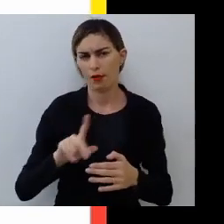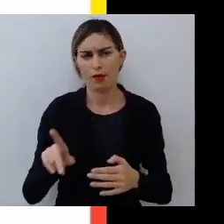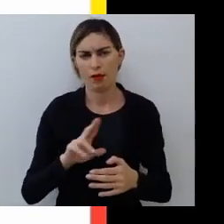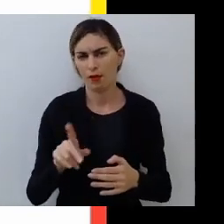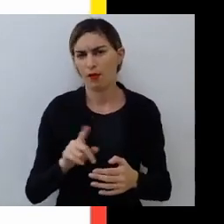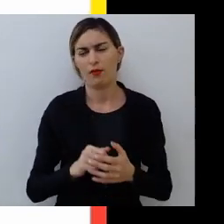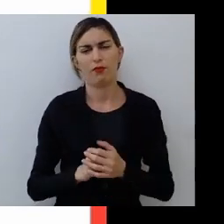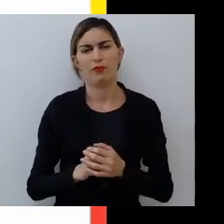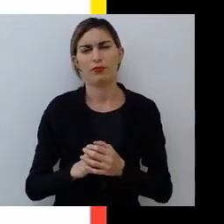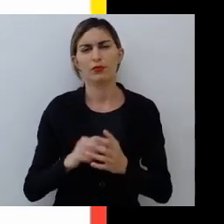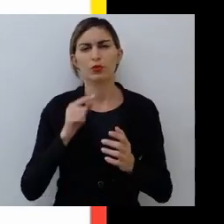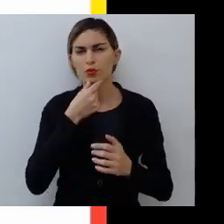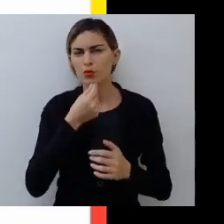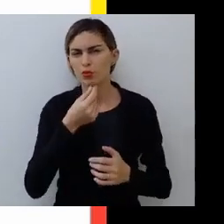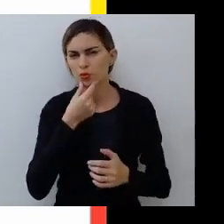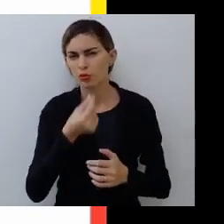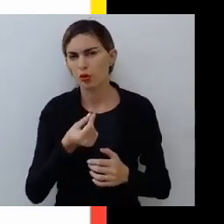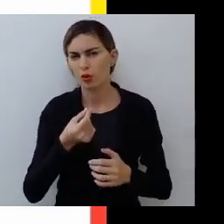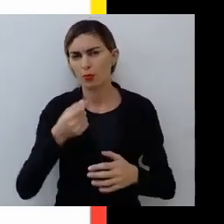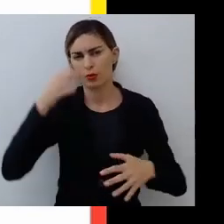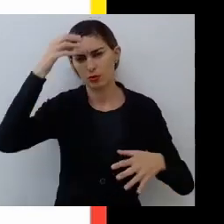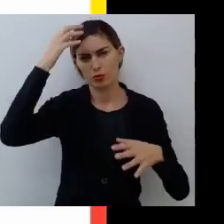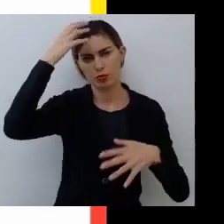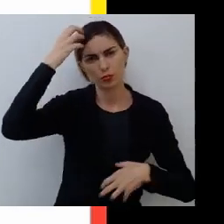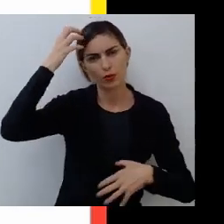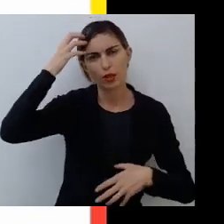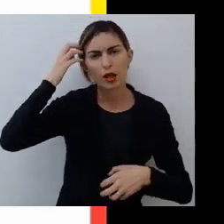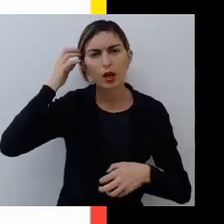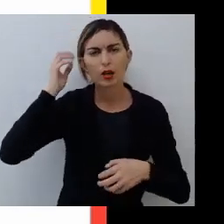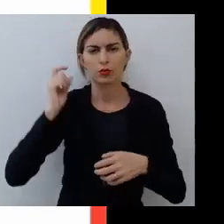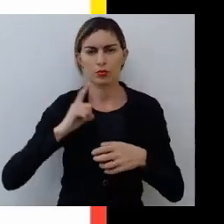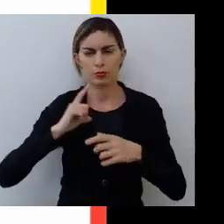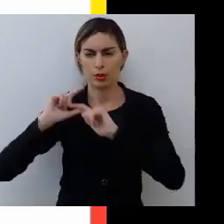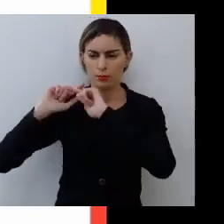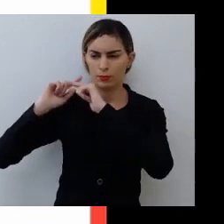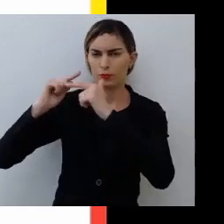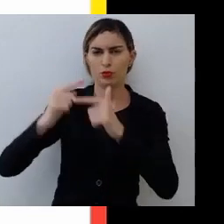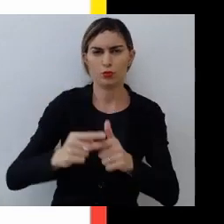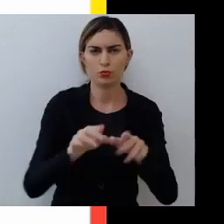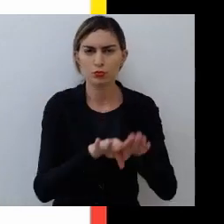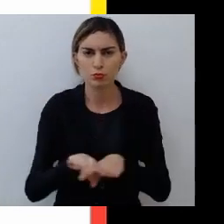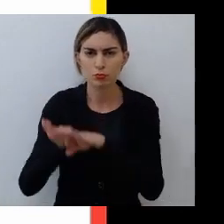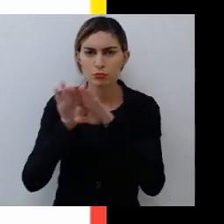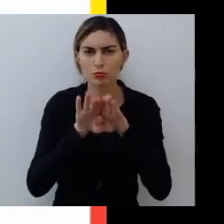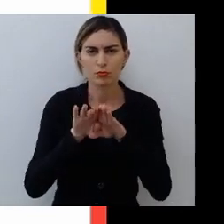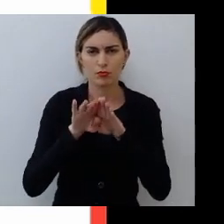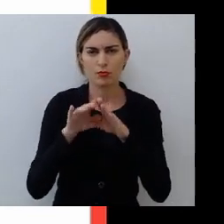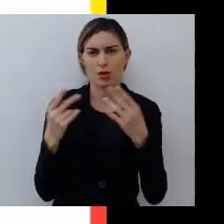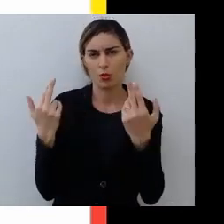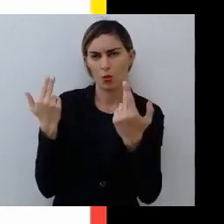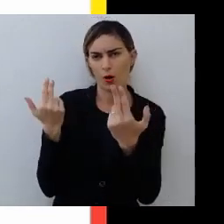Não, ainda não. Os homens e os macacos possuiriam um ancestral comum?